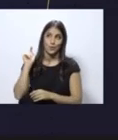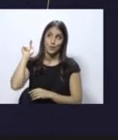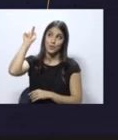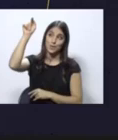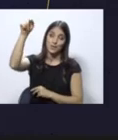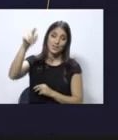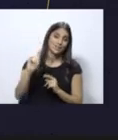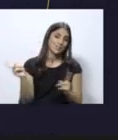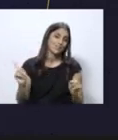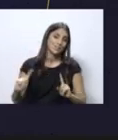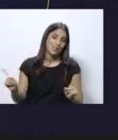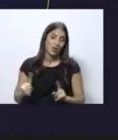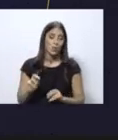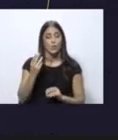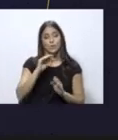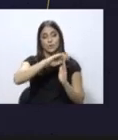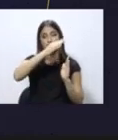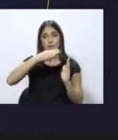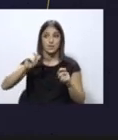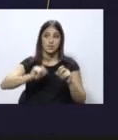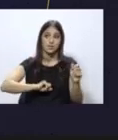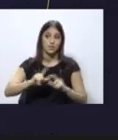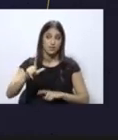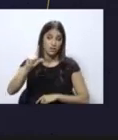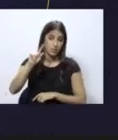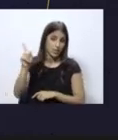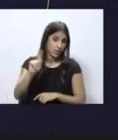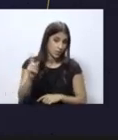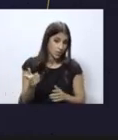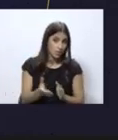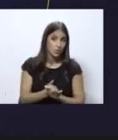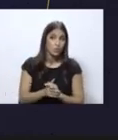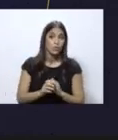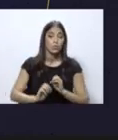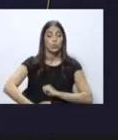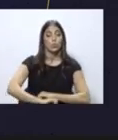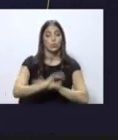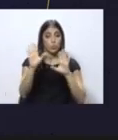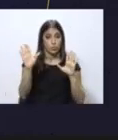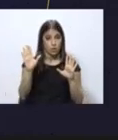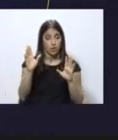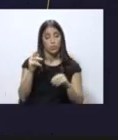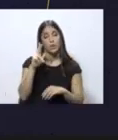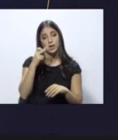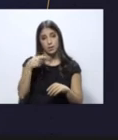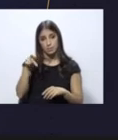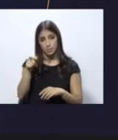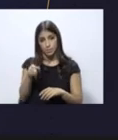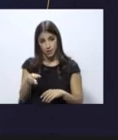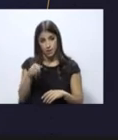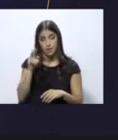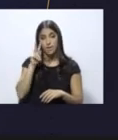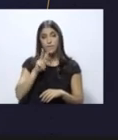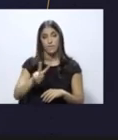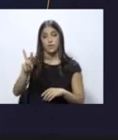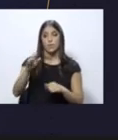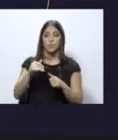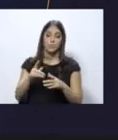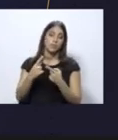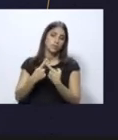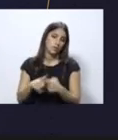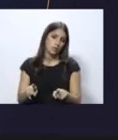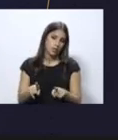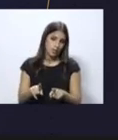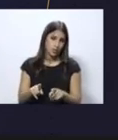Graça, nem a subir à Serra da Estrela e muito menos a ganhar contra os lojos. Em suma, uma grande cobertura técnica da RTP e uma enorme diferença para as